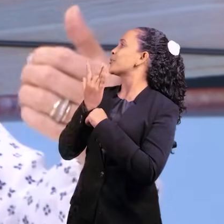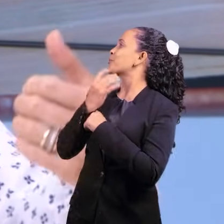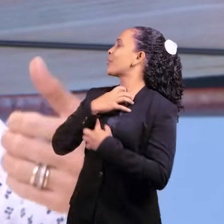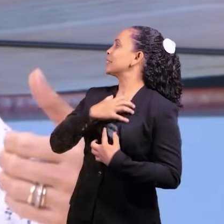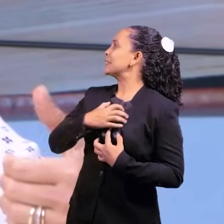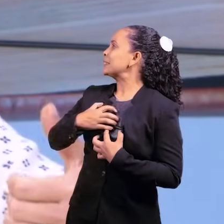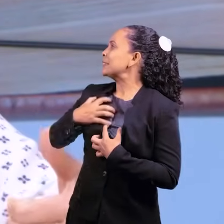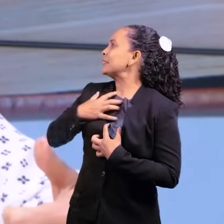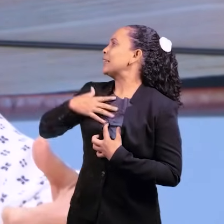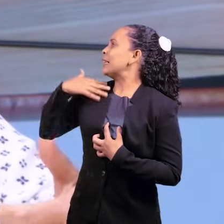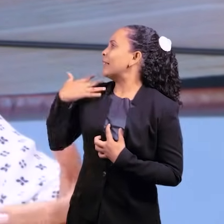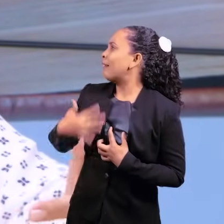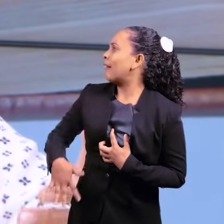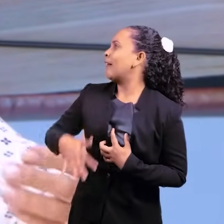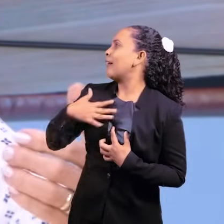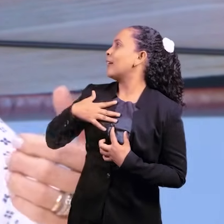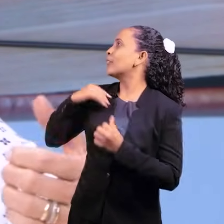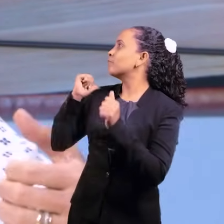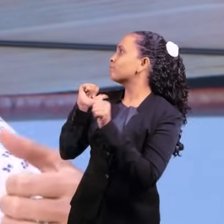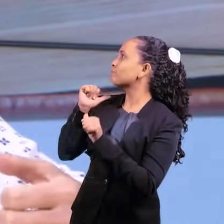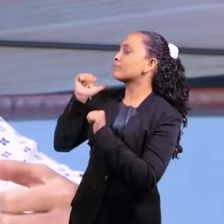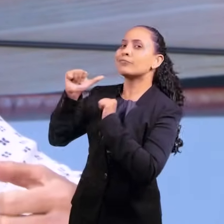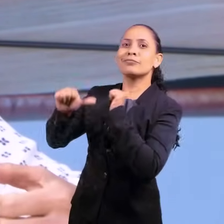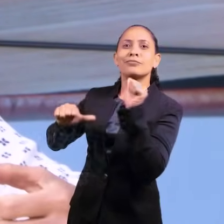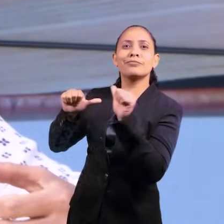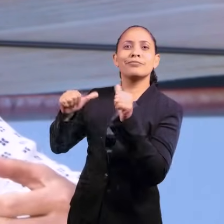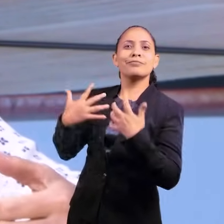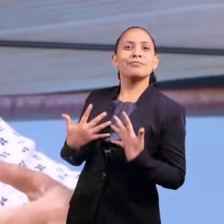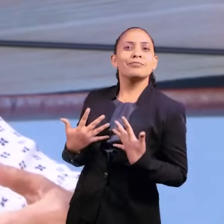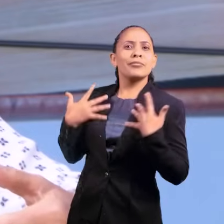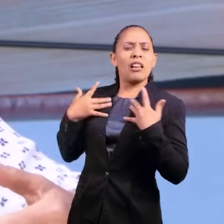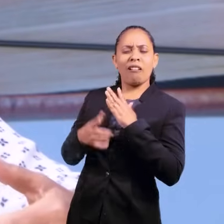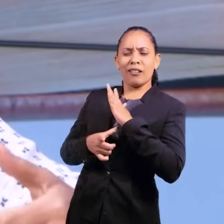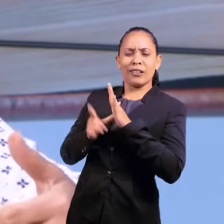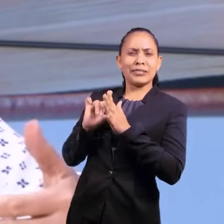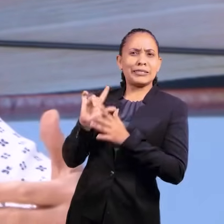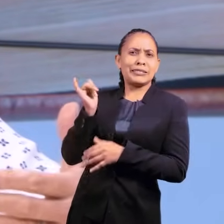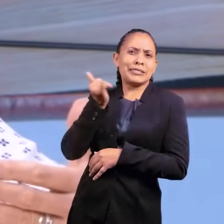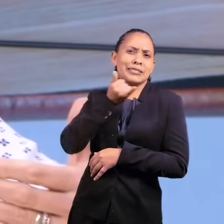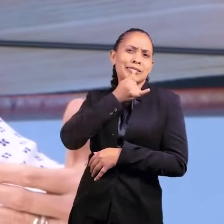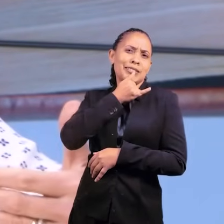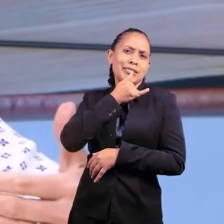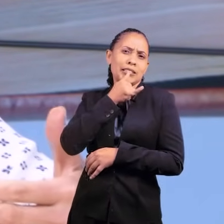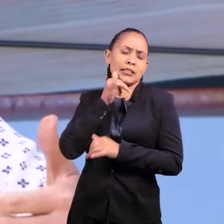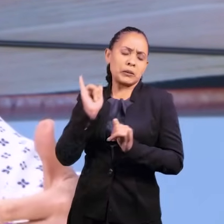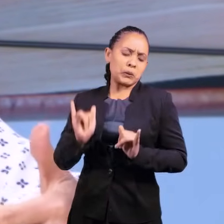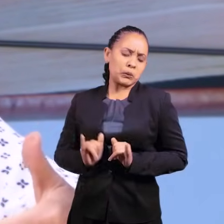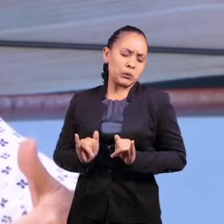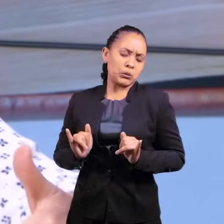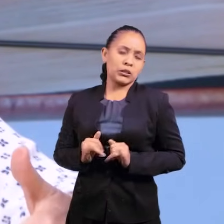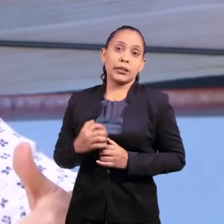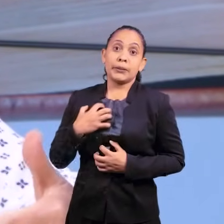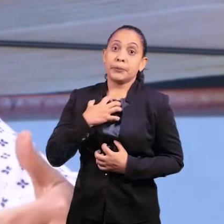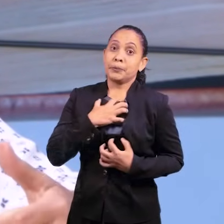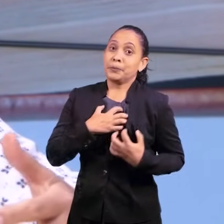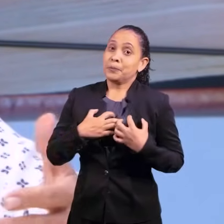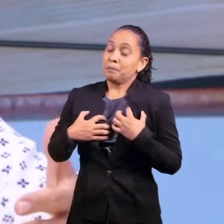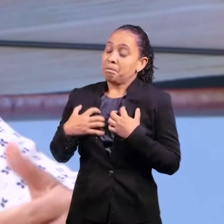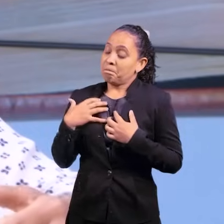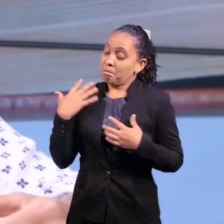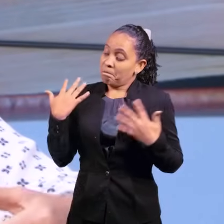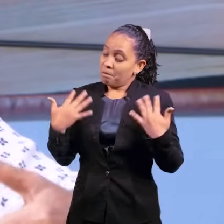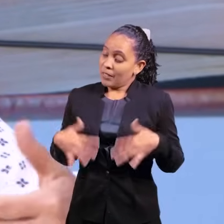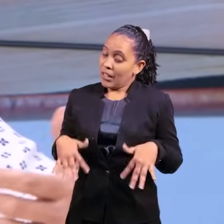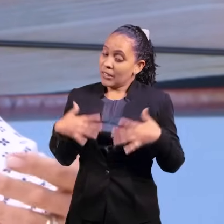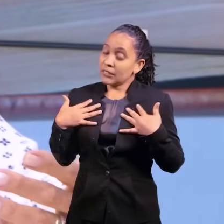Aquilo que trazia tanto dano, aquilo que me trazia tanta tristeza, aquilo que me trazia inquietação, às